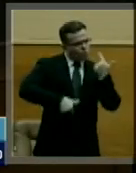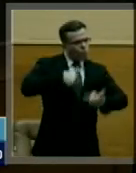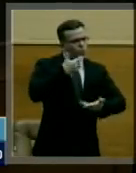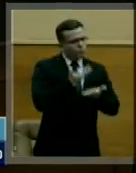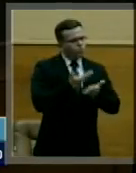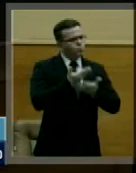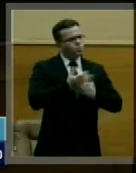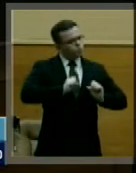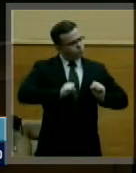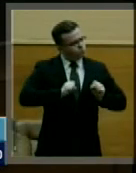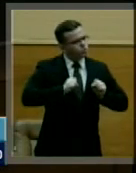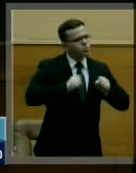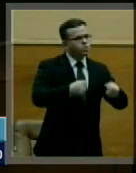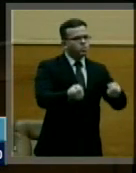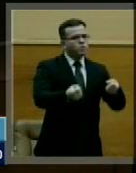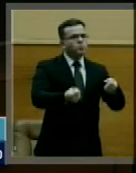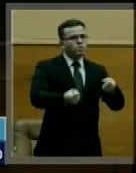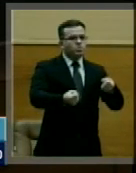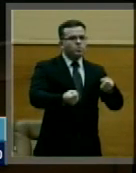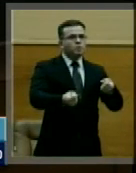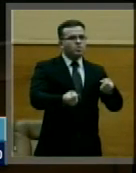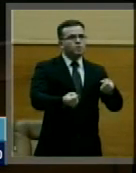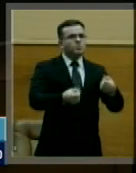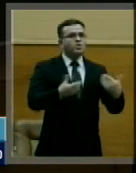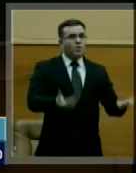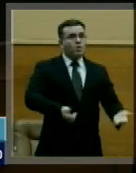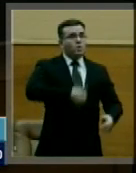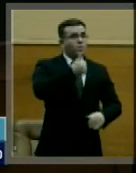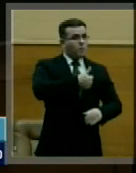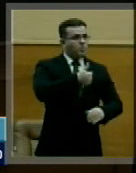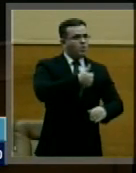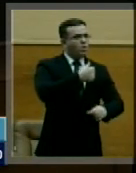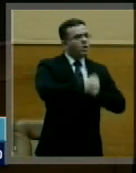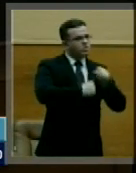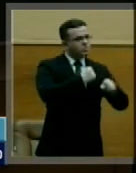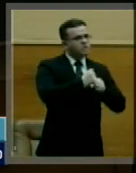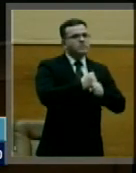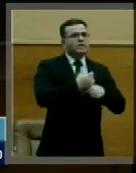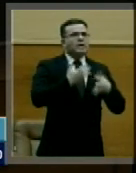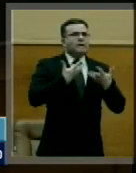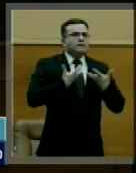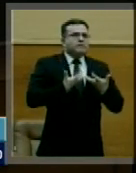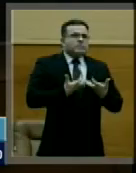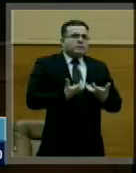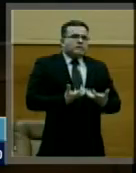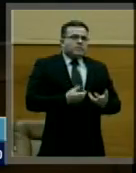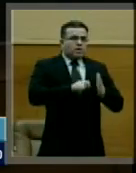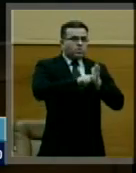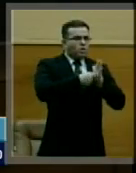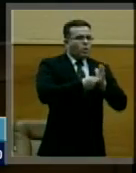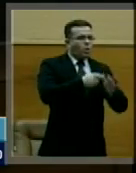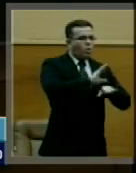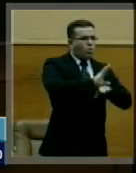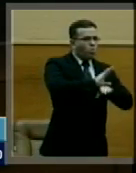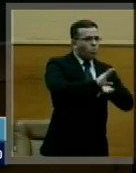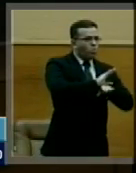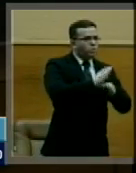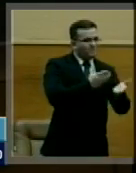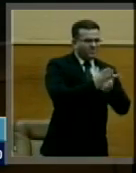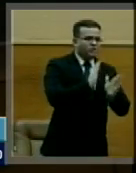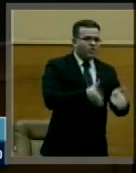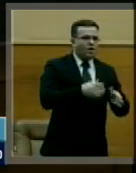sacrifício, tanto que no primeiro ano de agronomia, ele pegou uma estafa, trancou o curso e voltou para